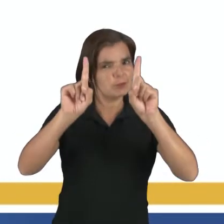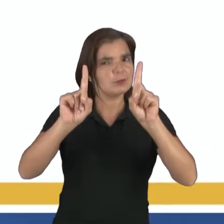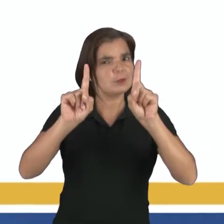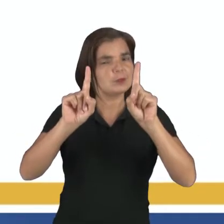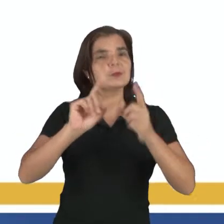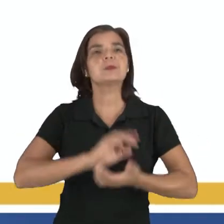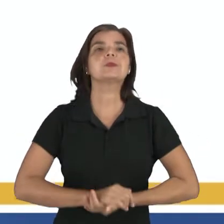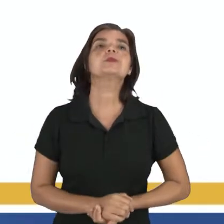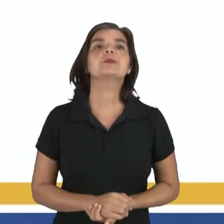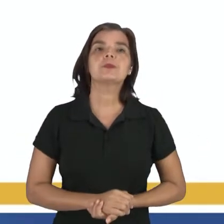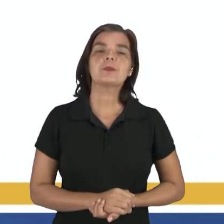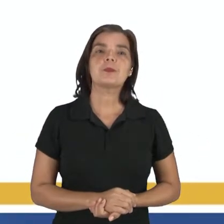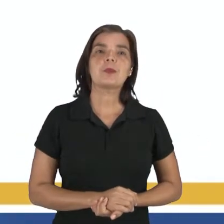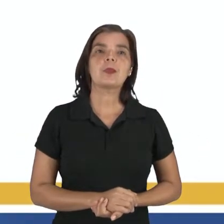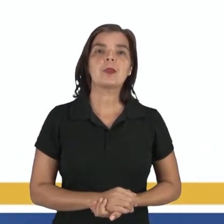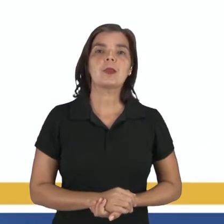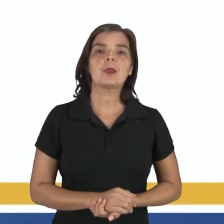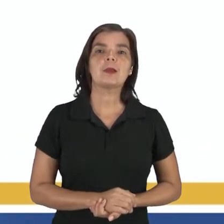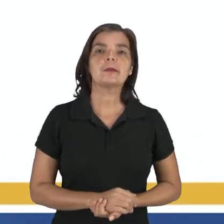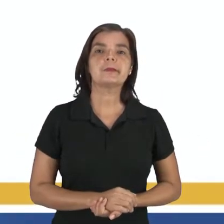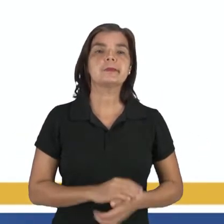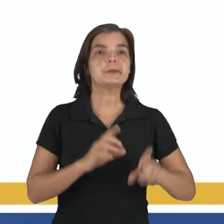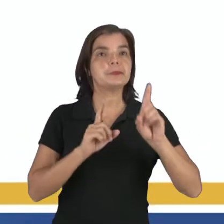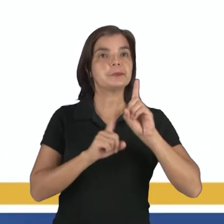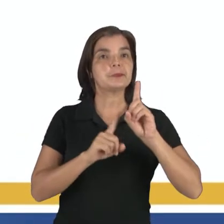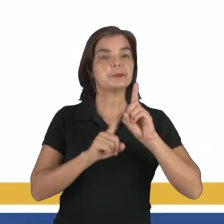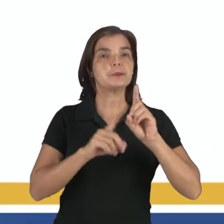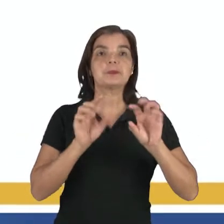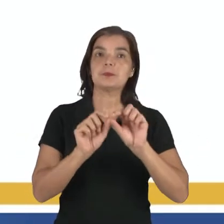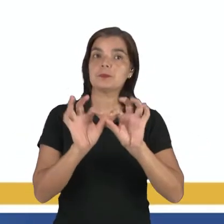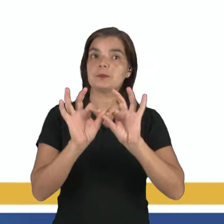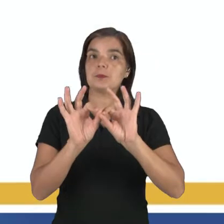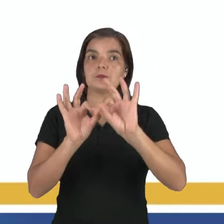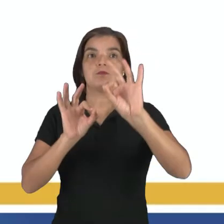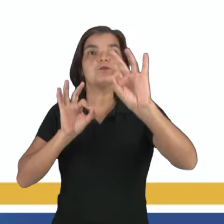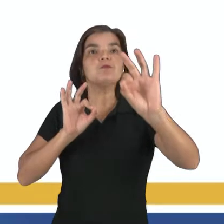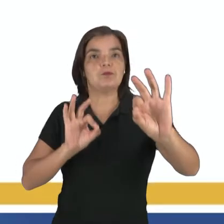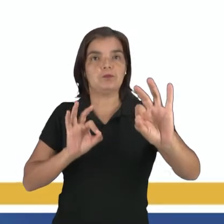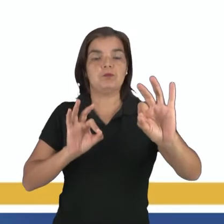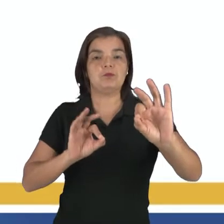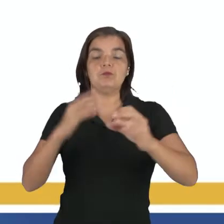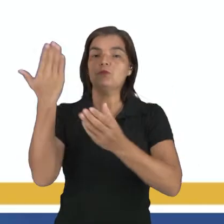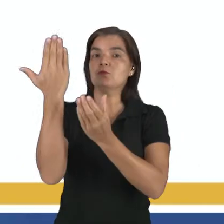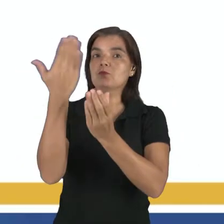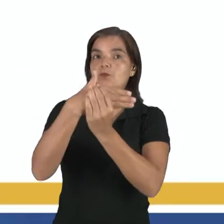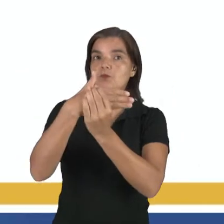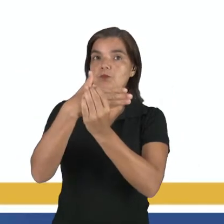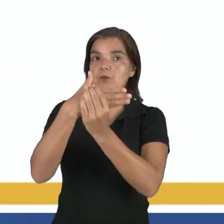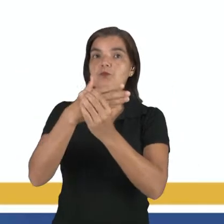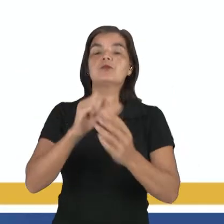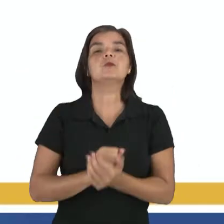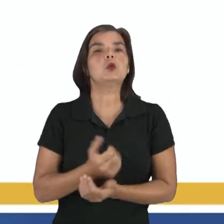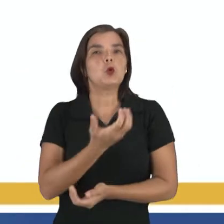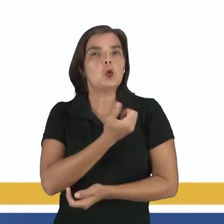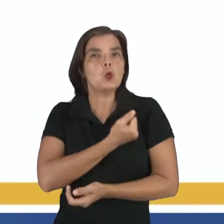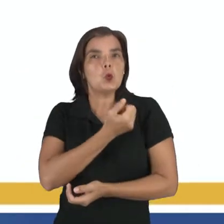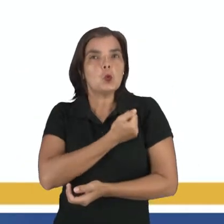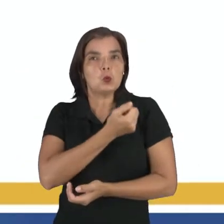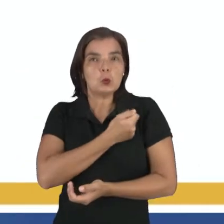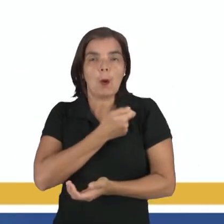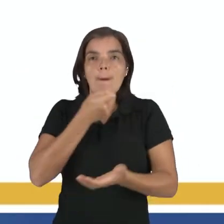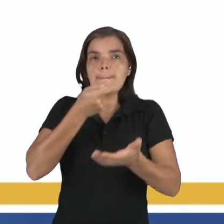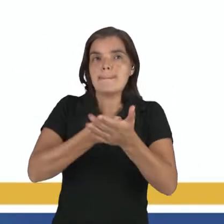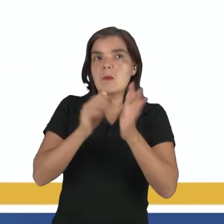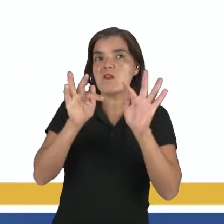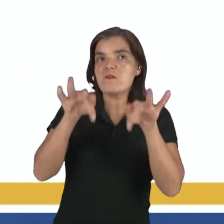proporcionais a letra de A distância percorrida por um táxi e